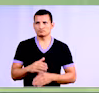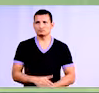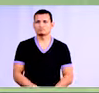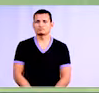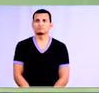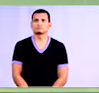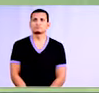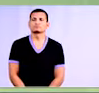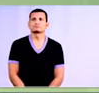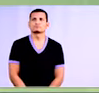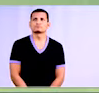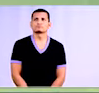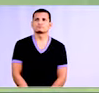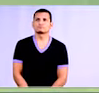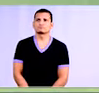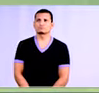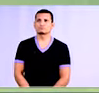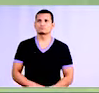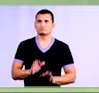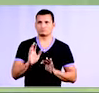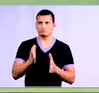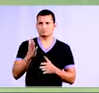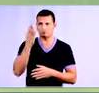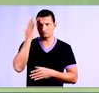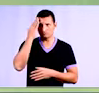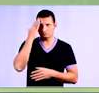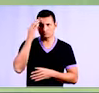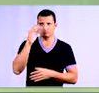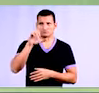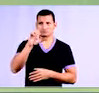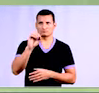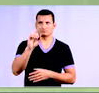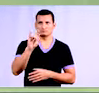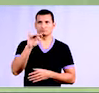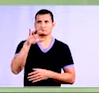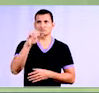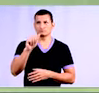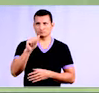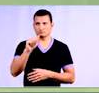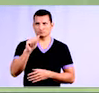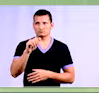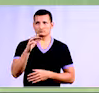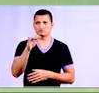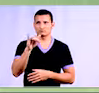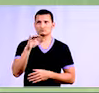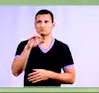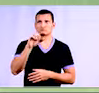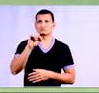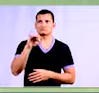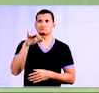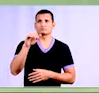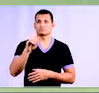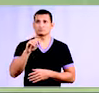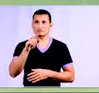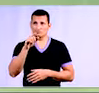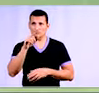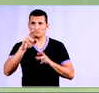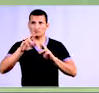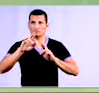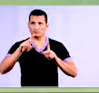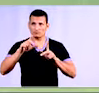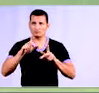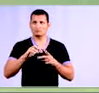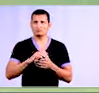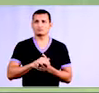Já sabendo dos tipos de memória, memória lógica e memória física, essa diferença do endereçamento